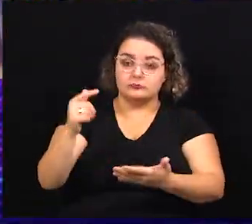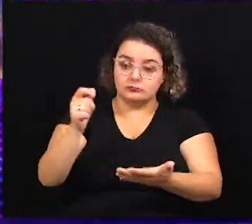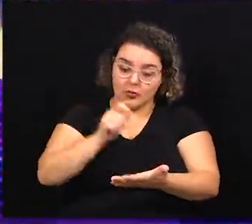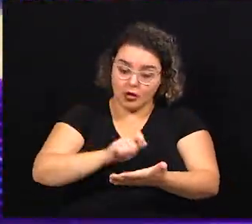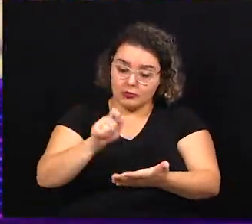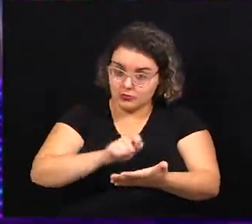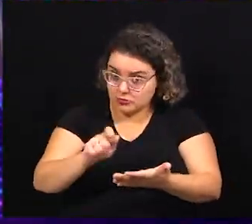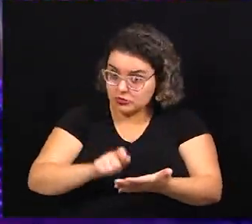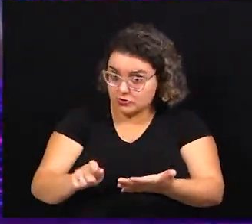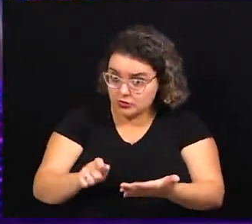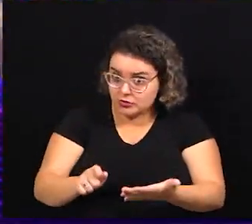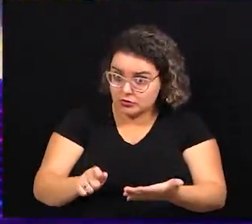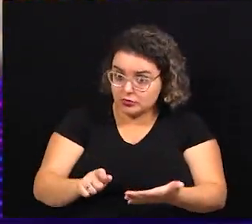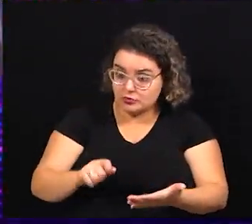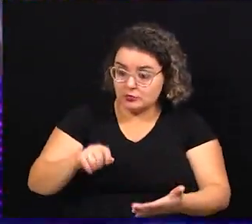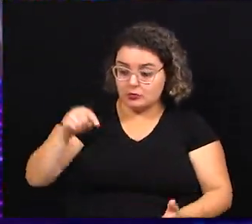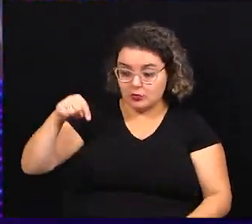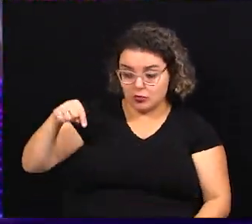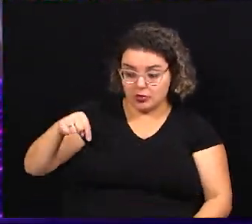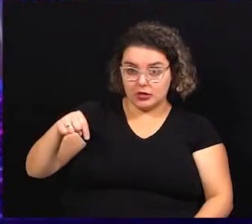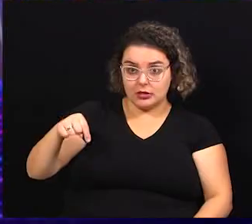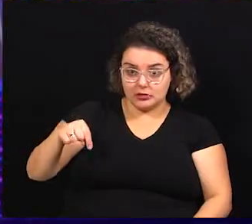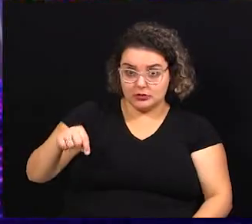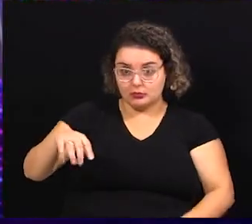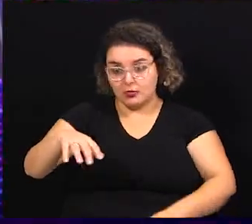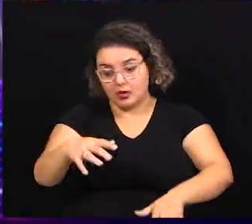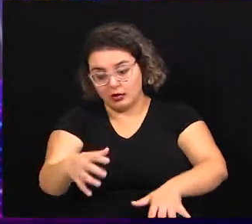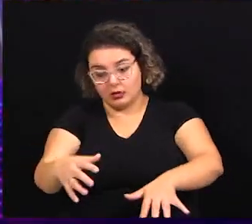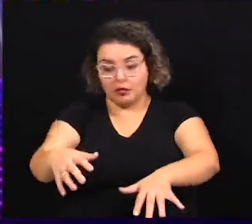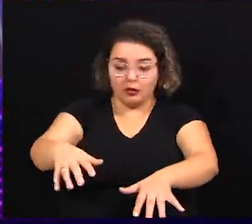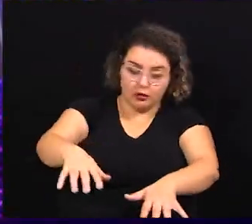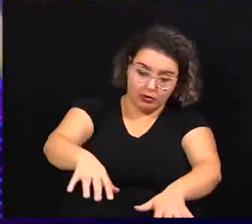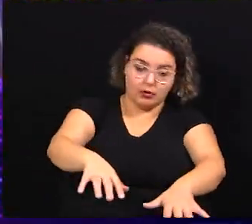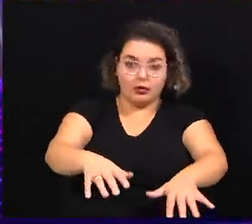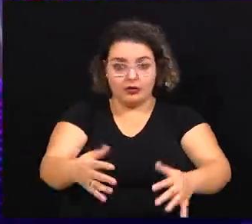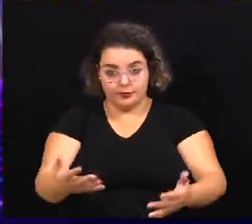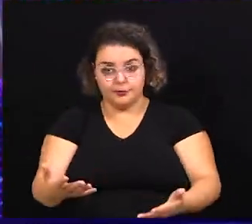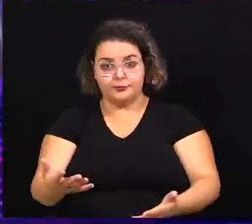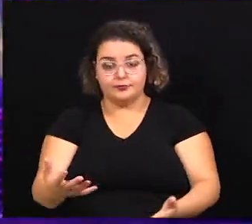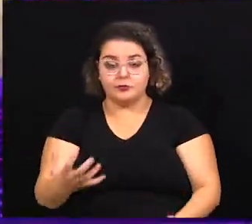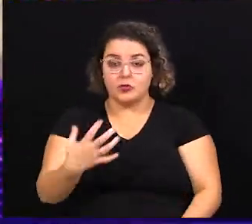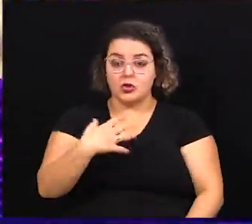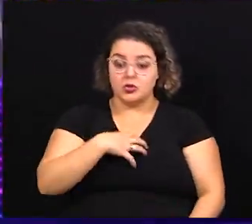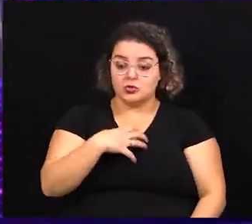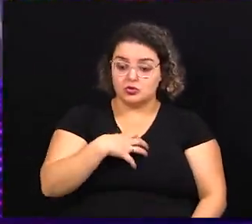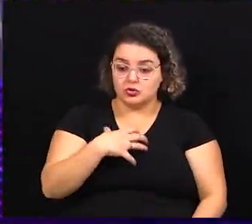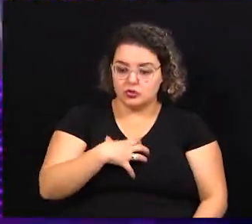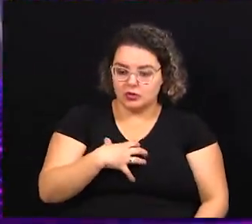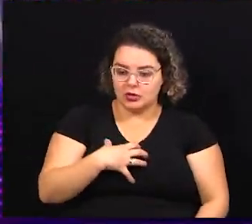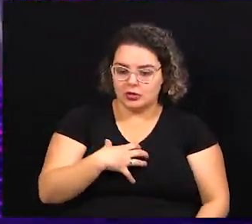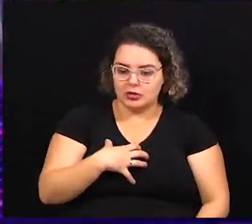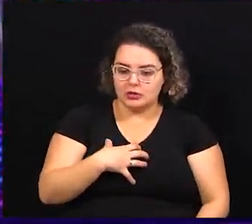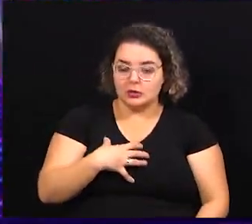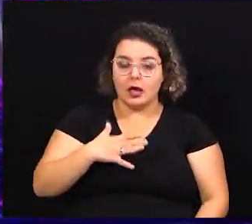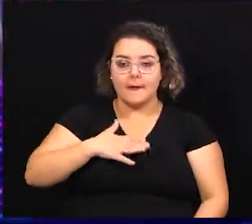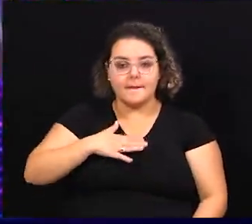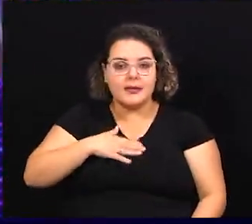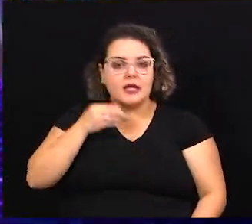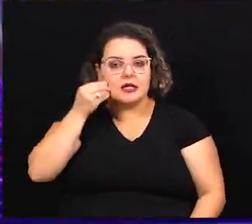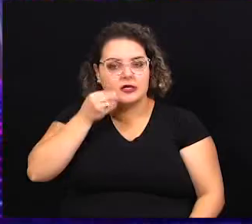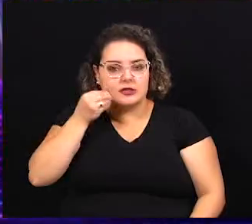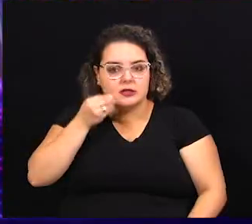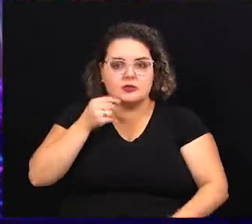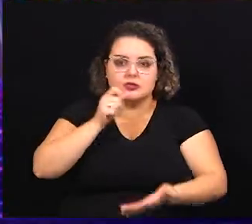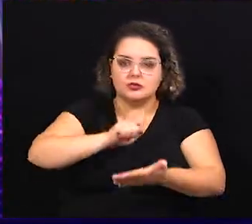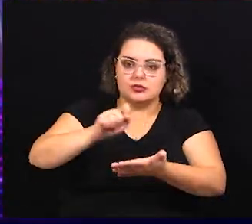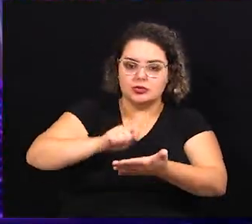essas questões são abordadas pelo Joe. E além disso, uma forma que eu consegui trazer